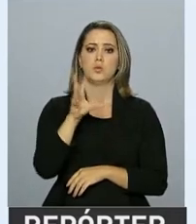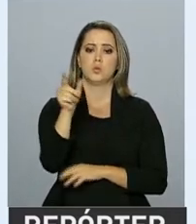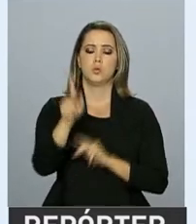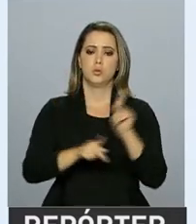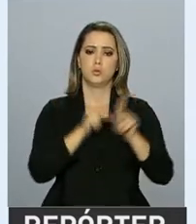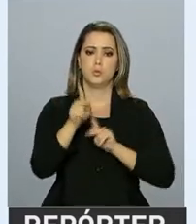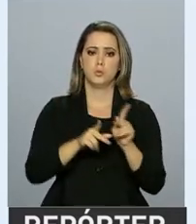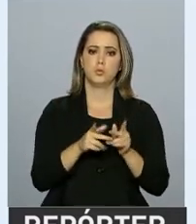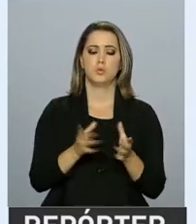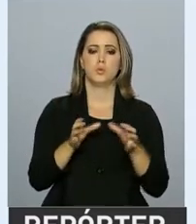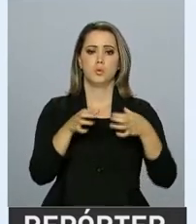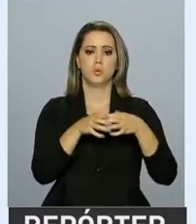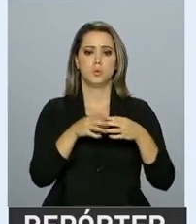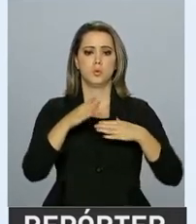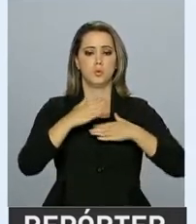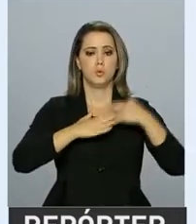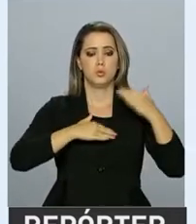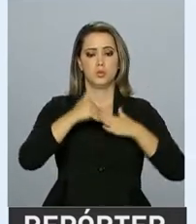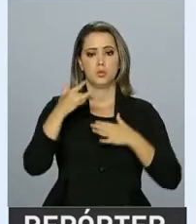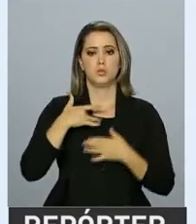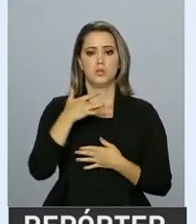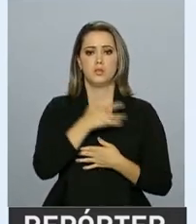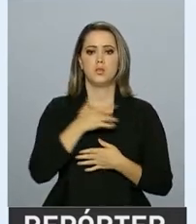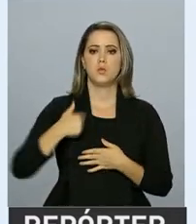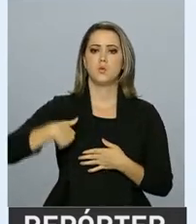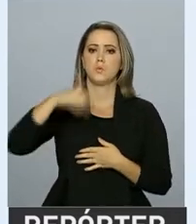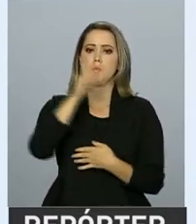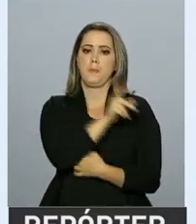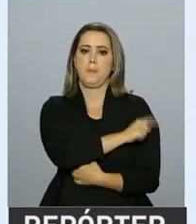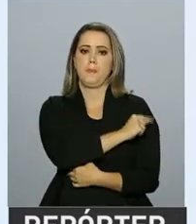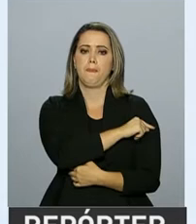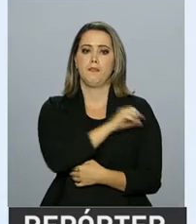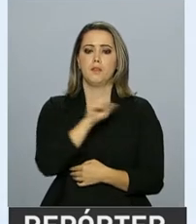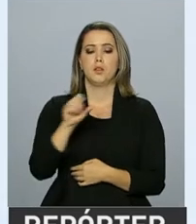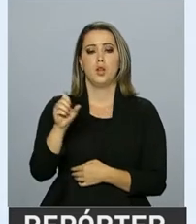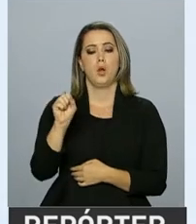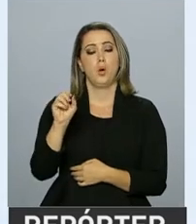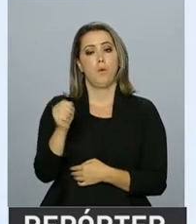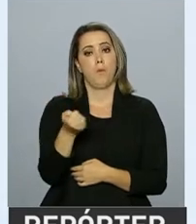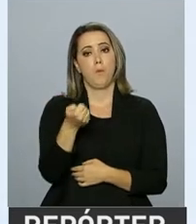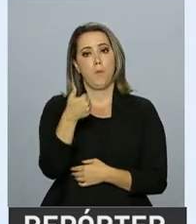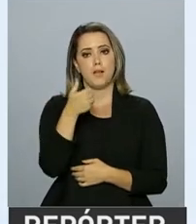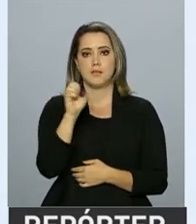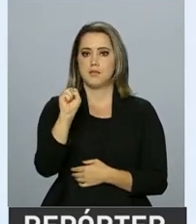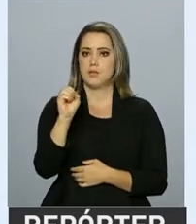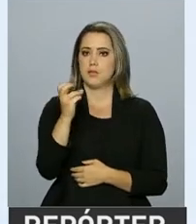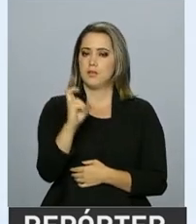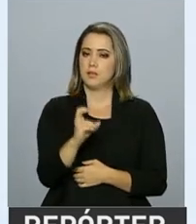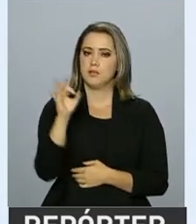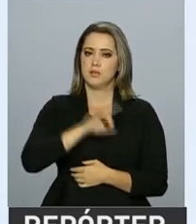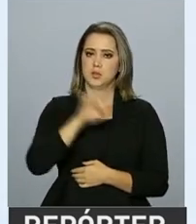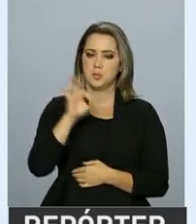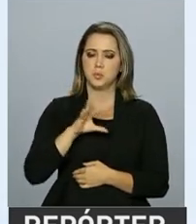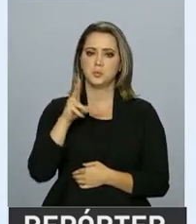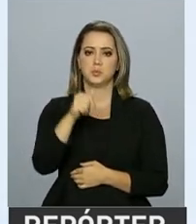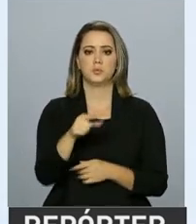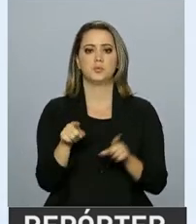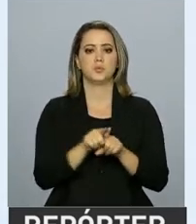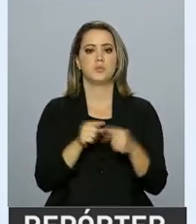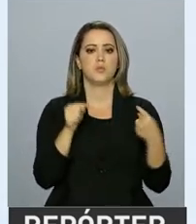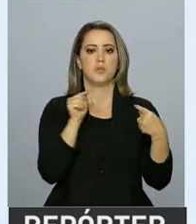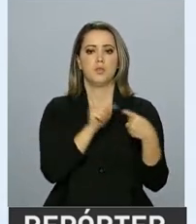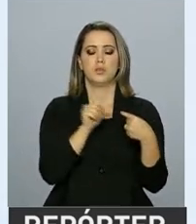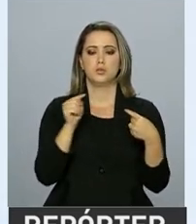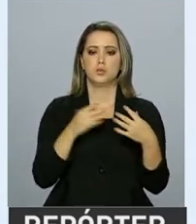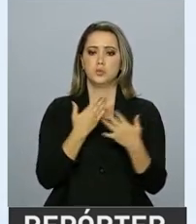os trabalhadores da saúde foram os que mais se vacinaram registrando quase 8 35% de cobertura de acordo